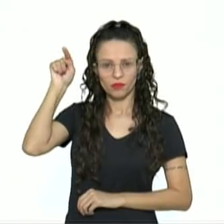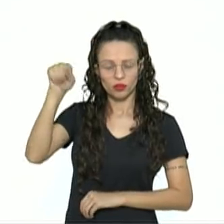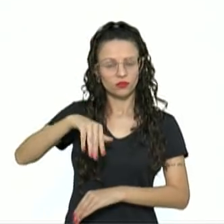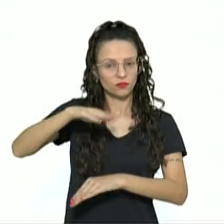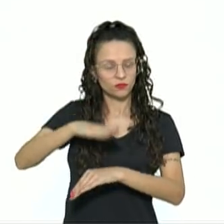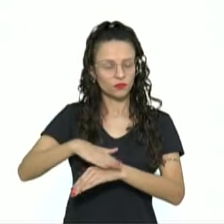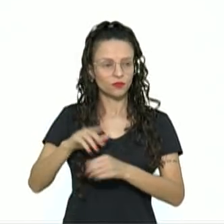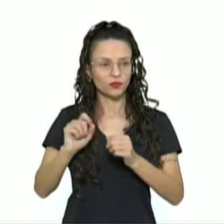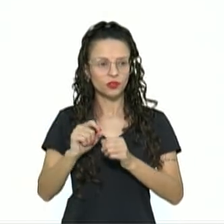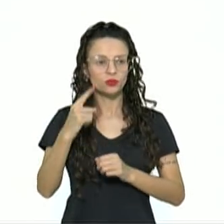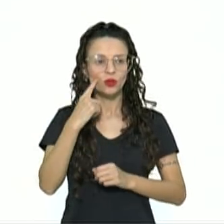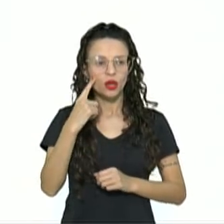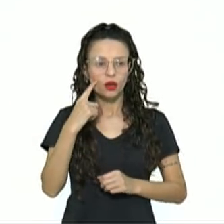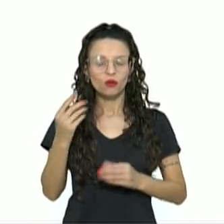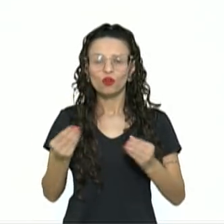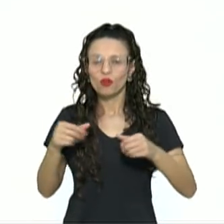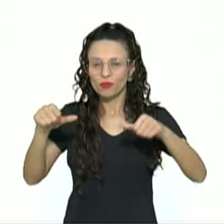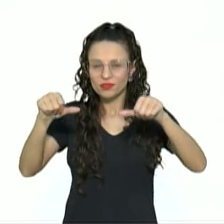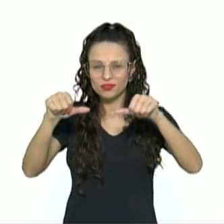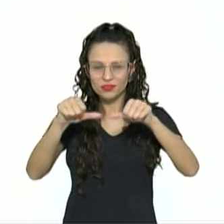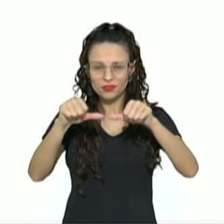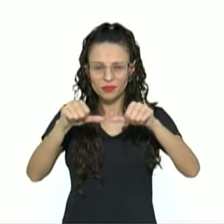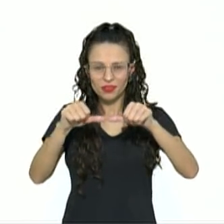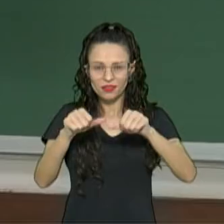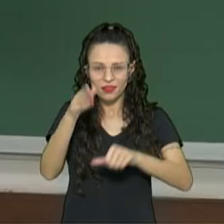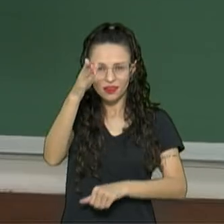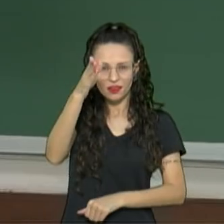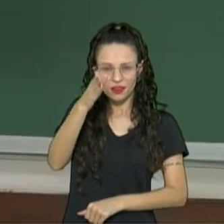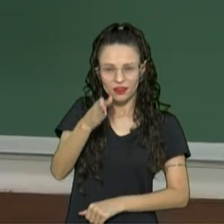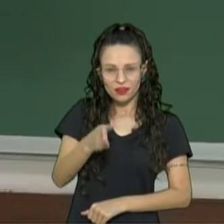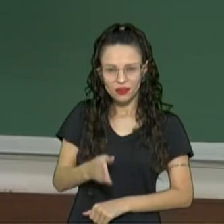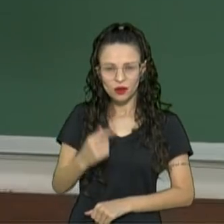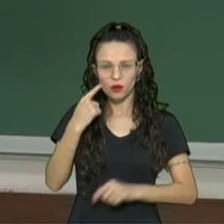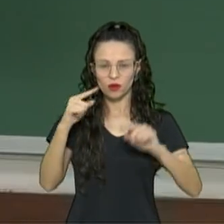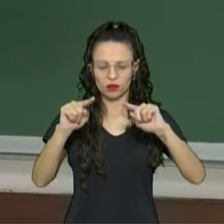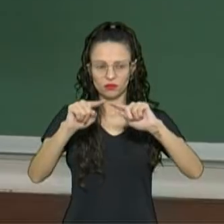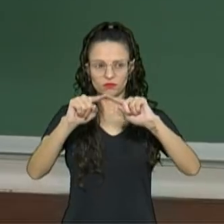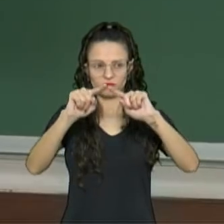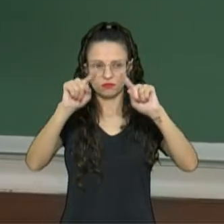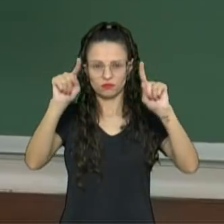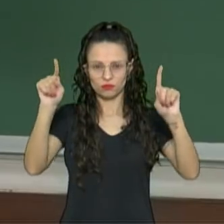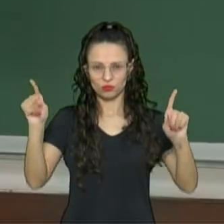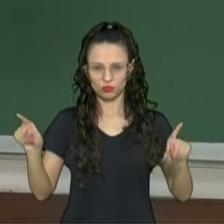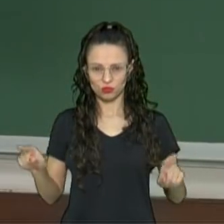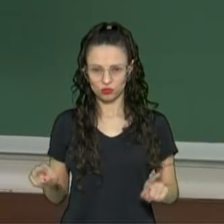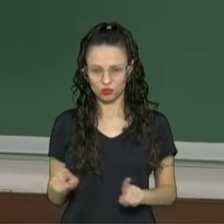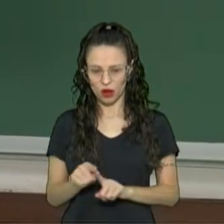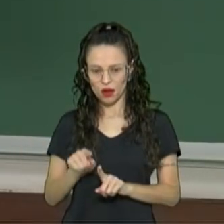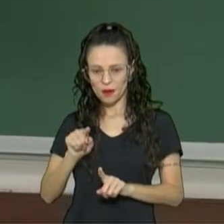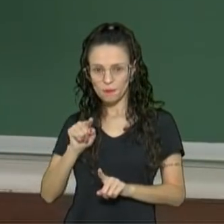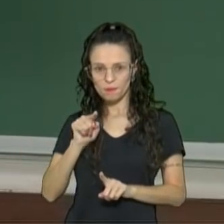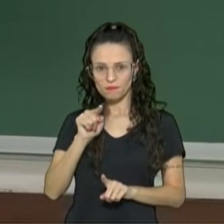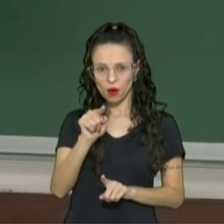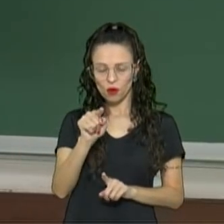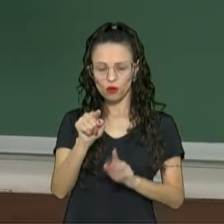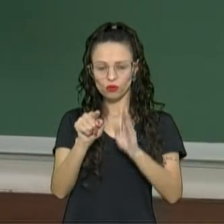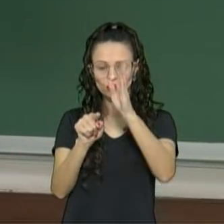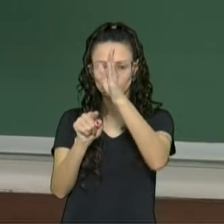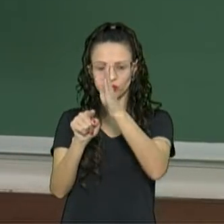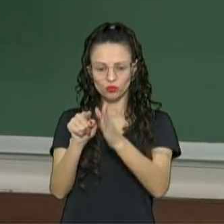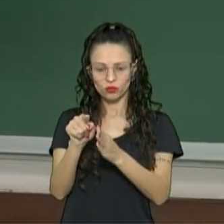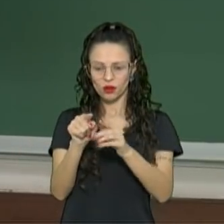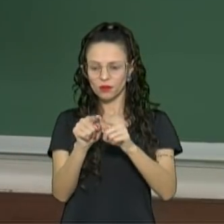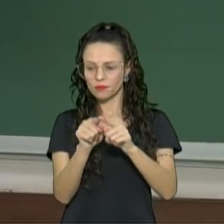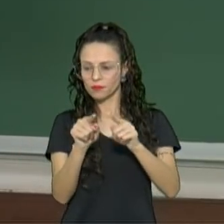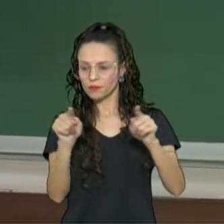ver melhor a questão da simetria também, né? É como se tivesse um ponto aqui central e a partir disso vai formando